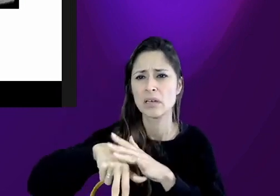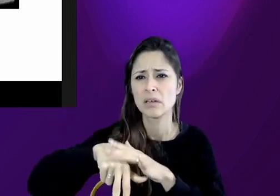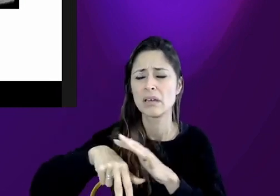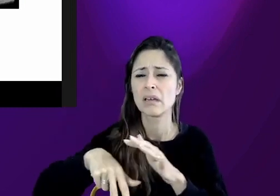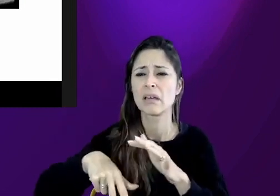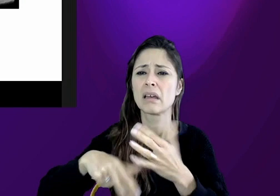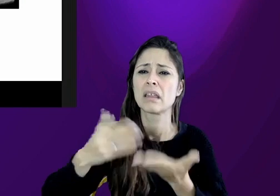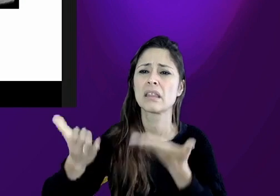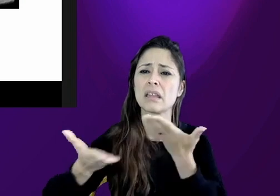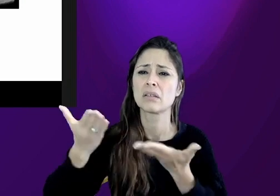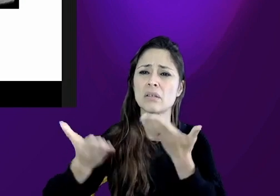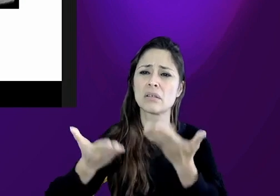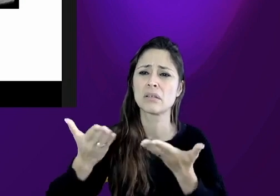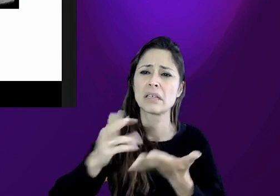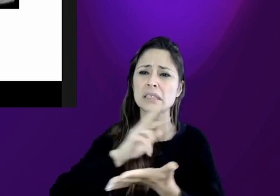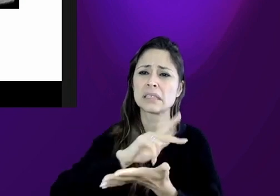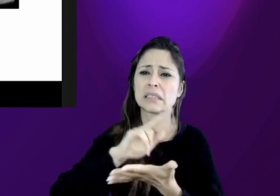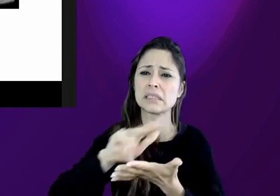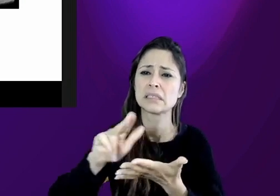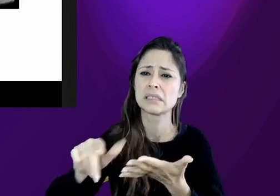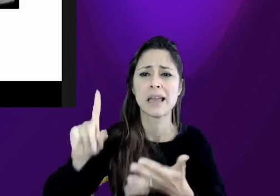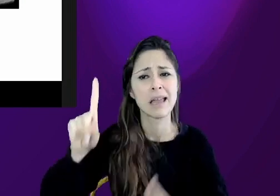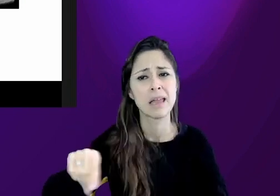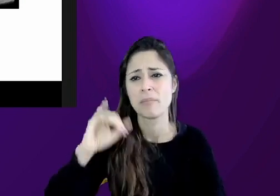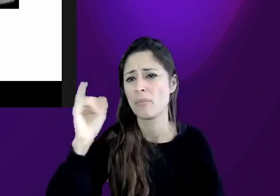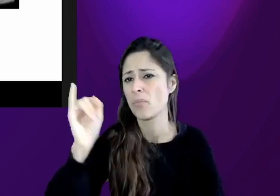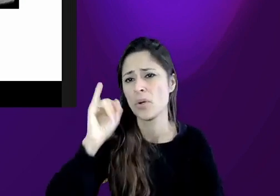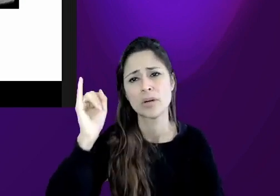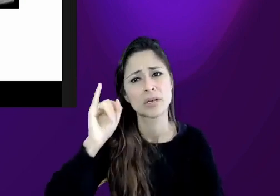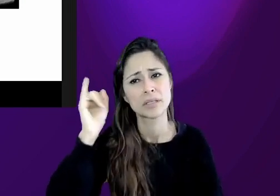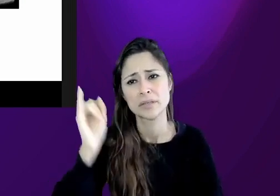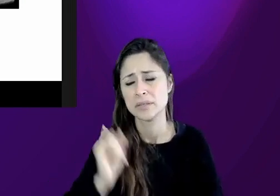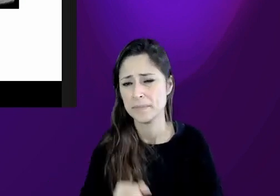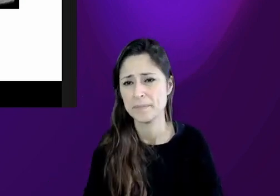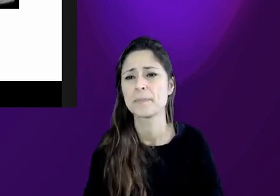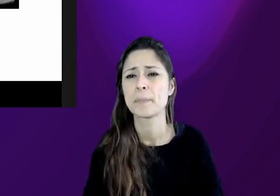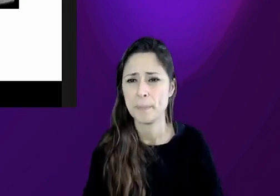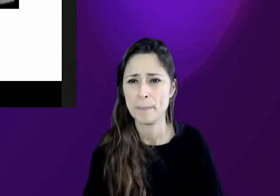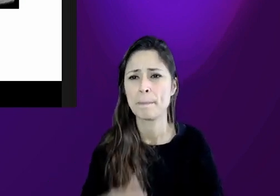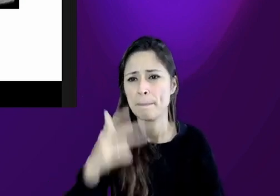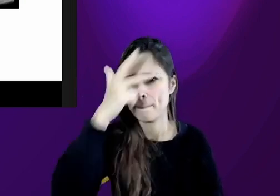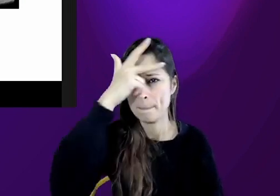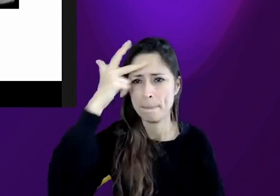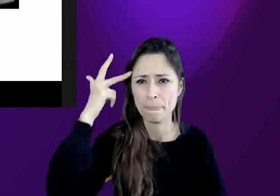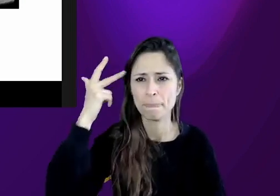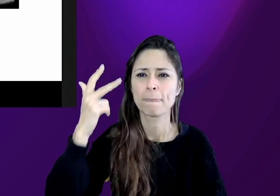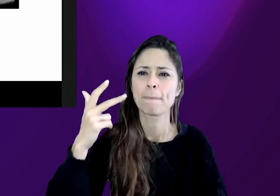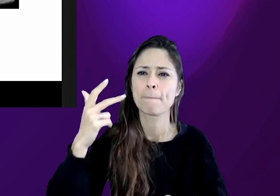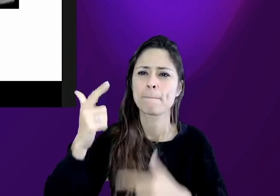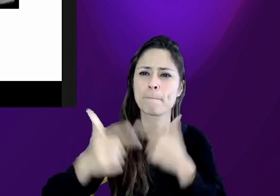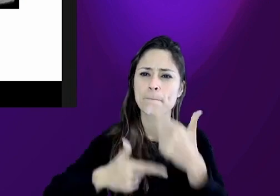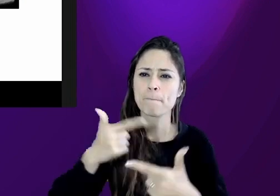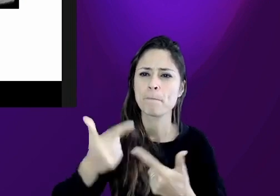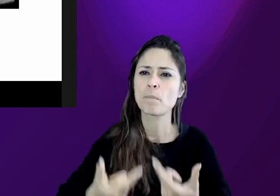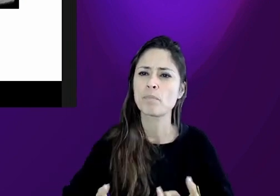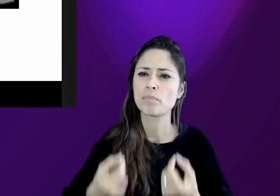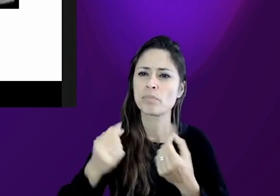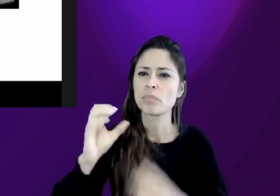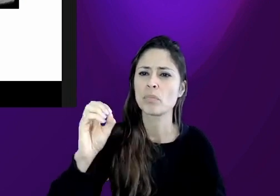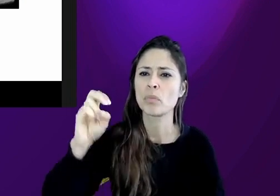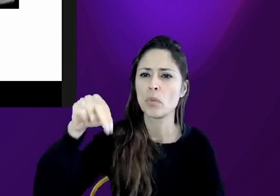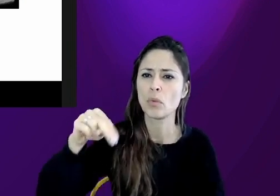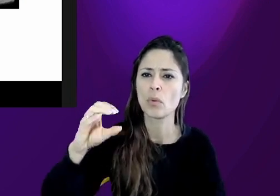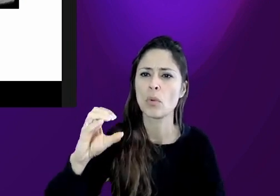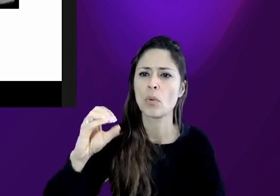tratamento multidisciplinar é fundamental com o pessoal da oncologia clínica, da radioterapia, da fisioterapia